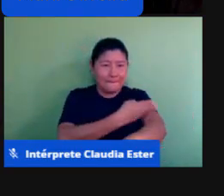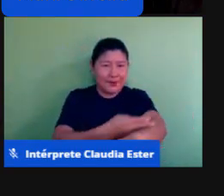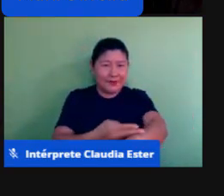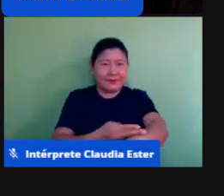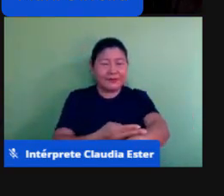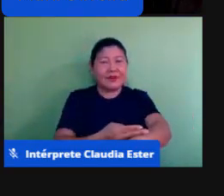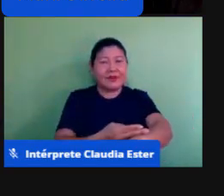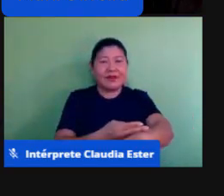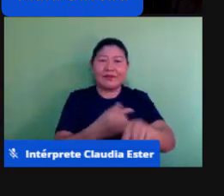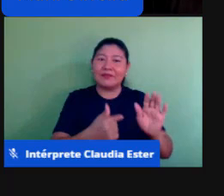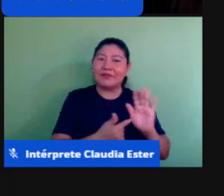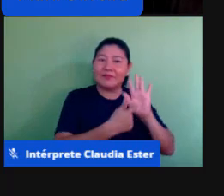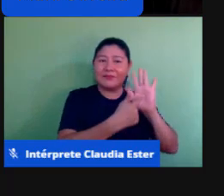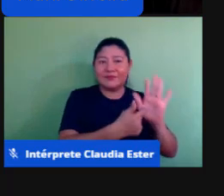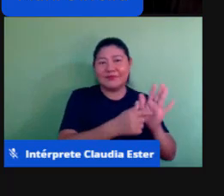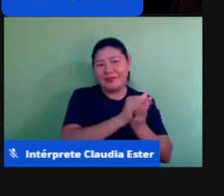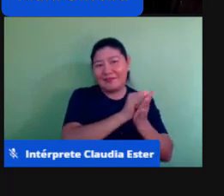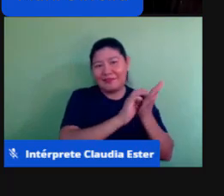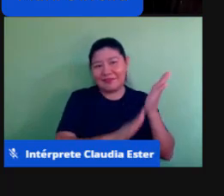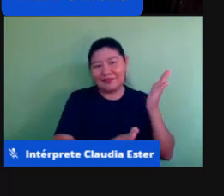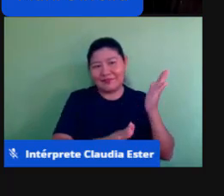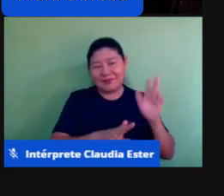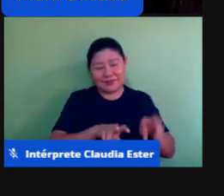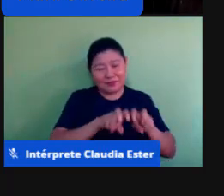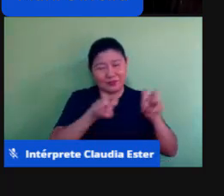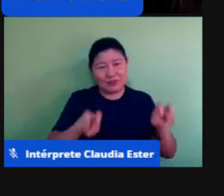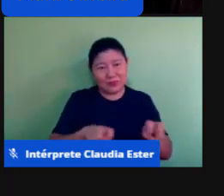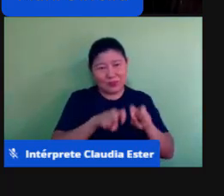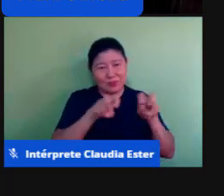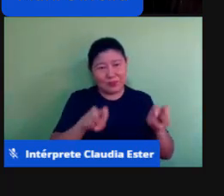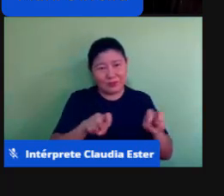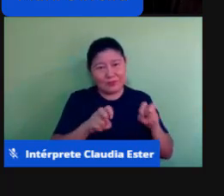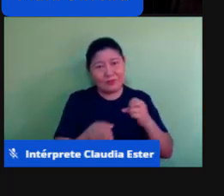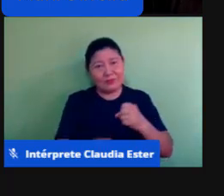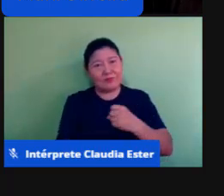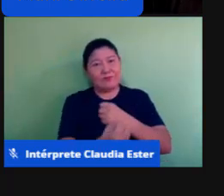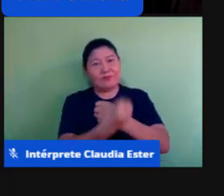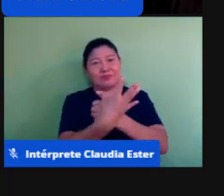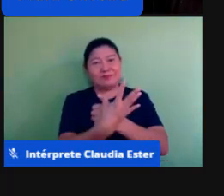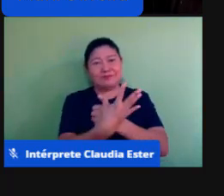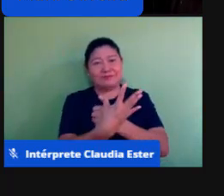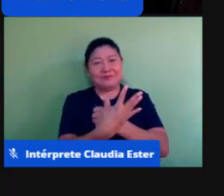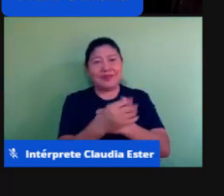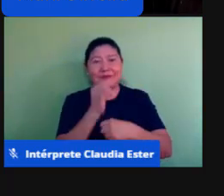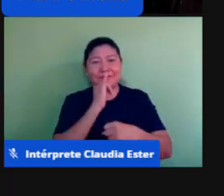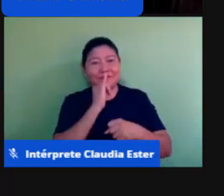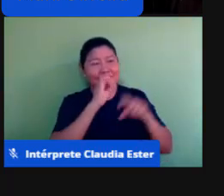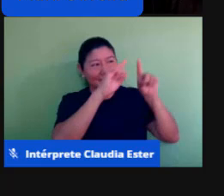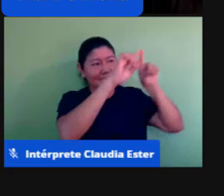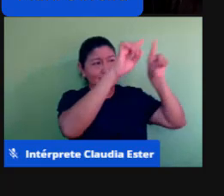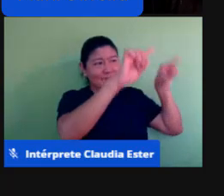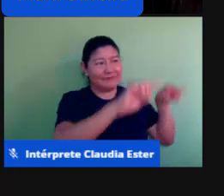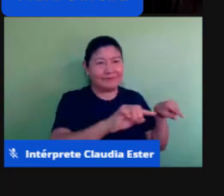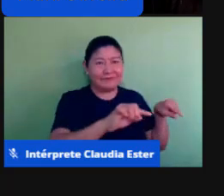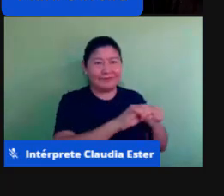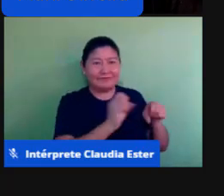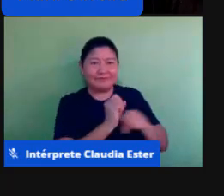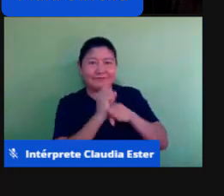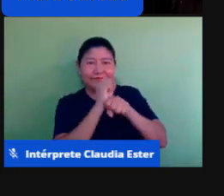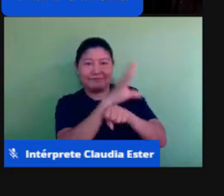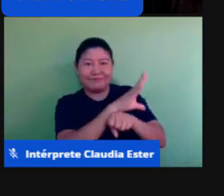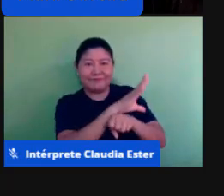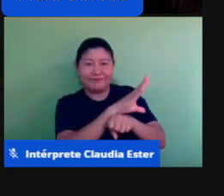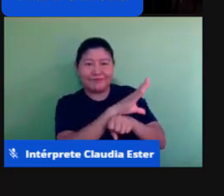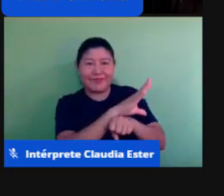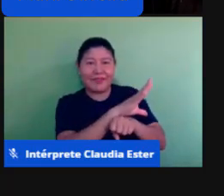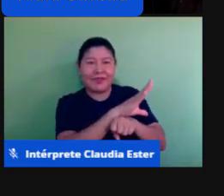levar as atividades que você tem no seu computador ou na sua página lá do Google, onde você está pesquisando, viu uma atividade legal, você fala, eu queria